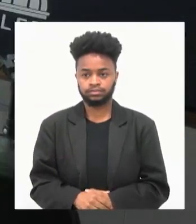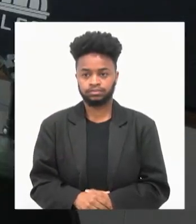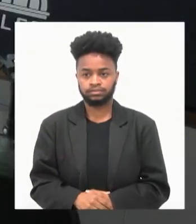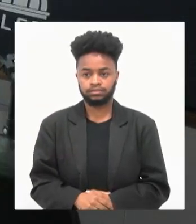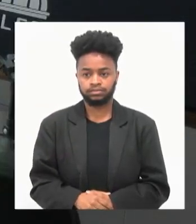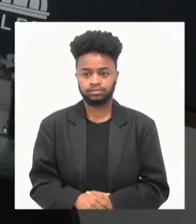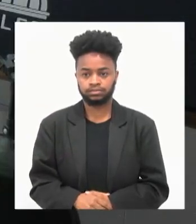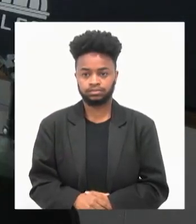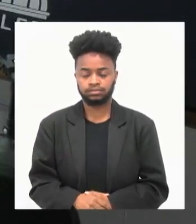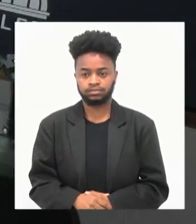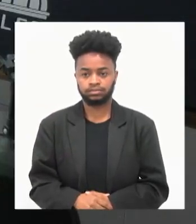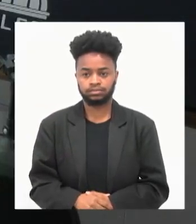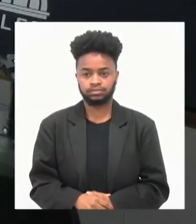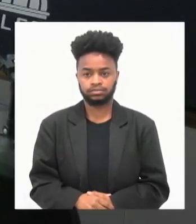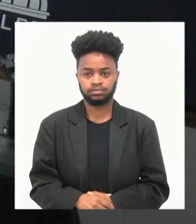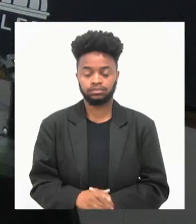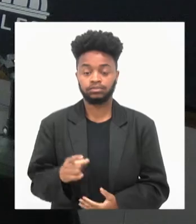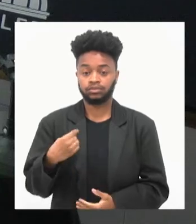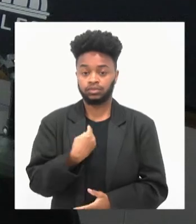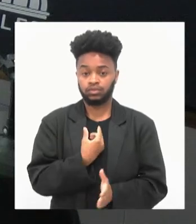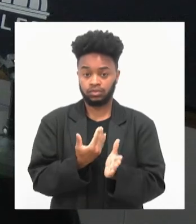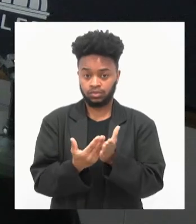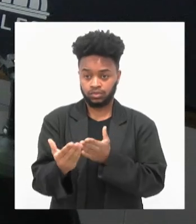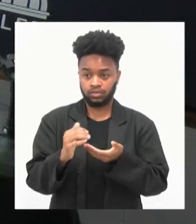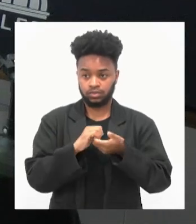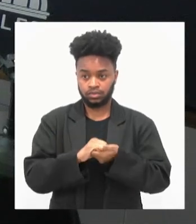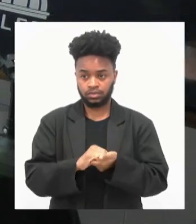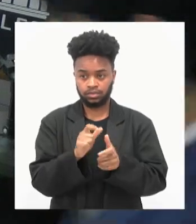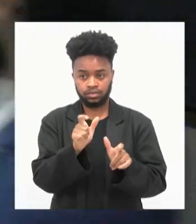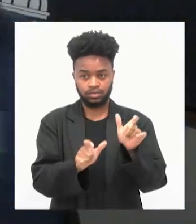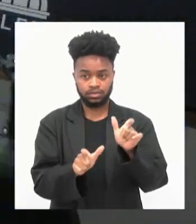gente começou aqui saudando os amigos aqui